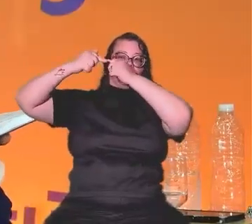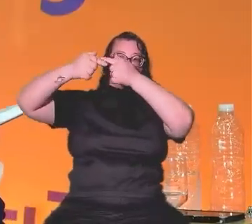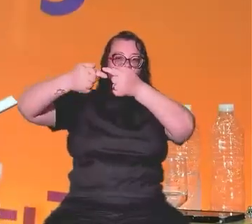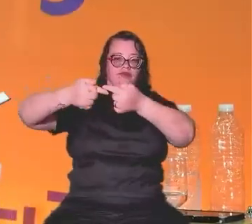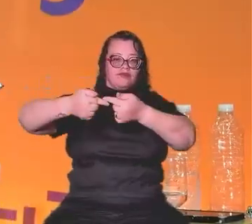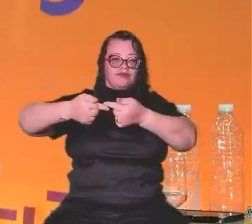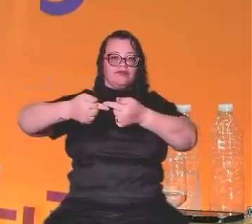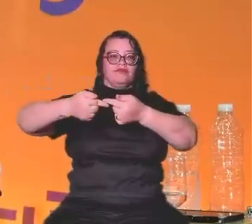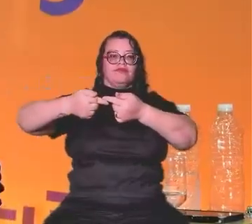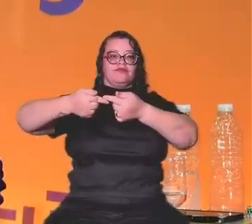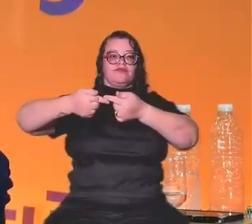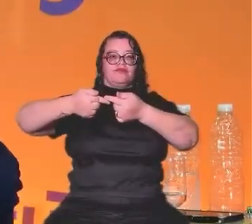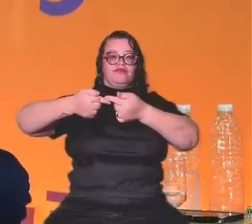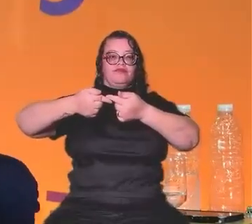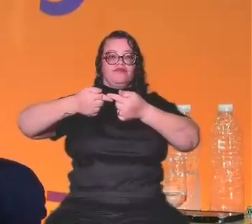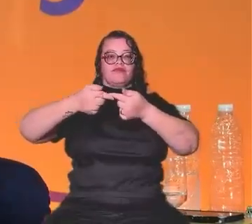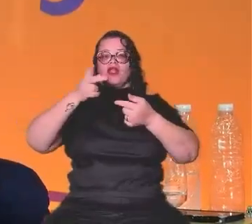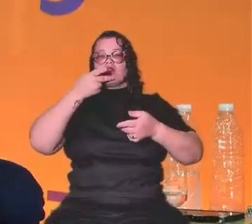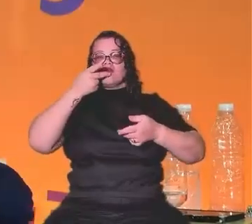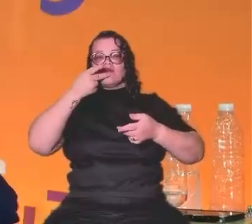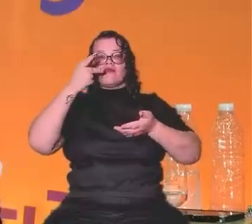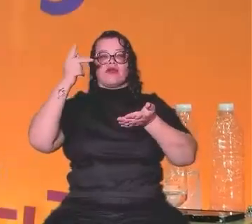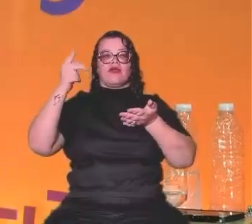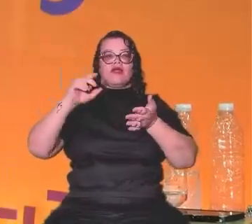pôde dizer a sua realidade.